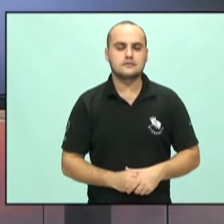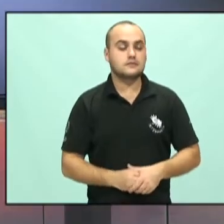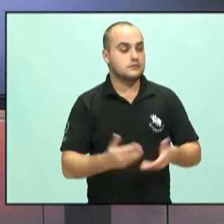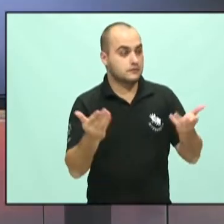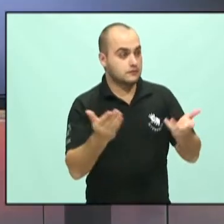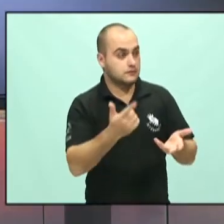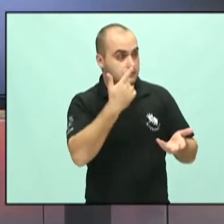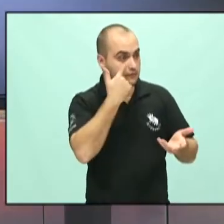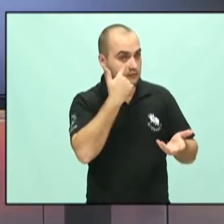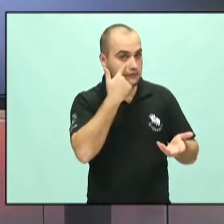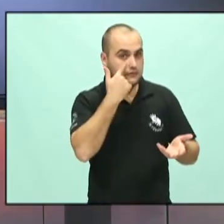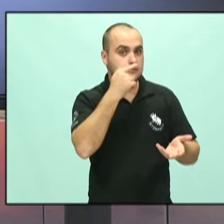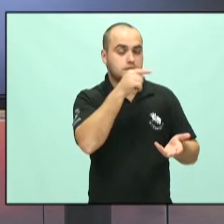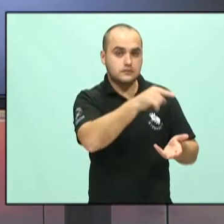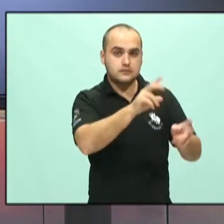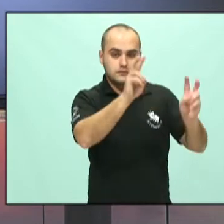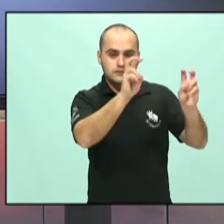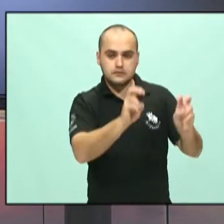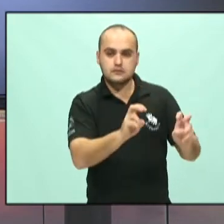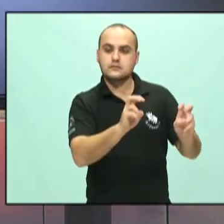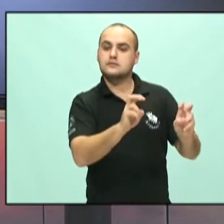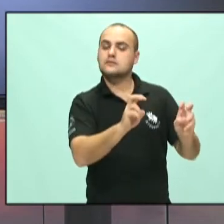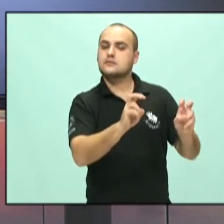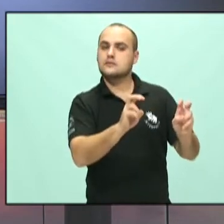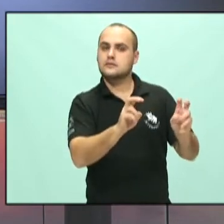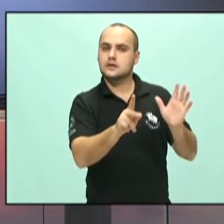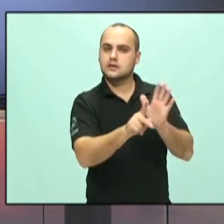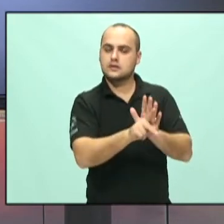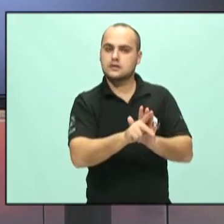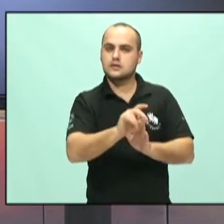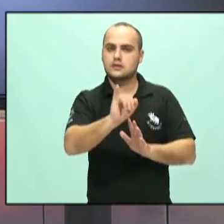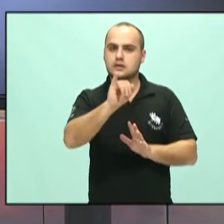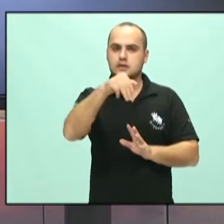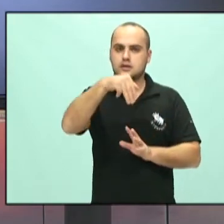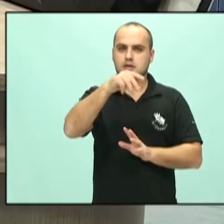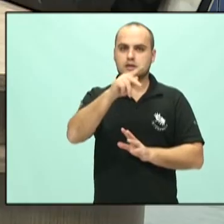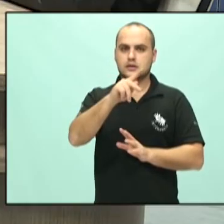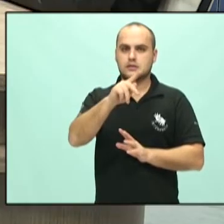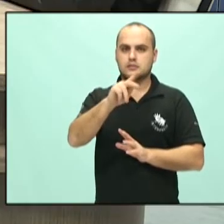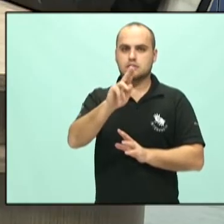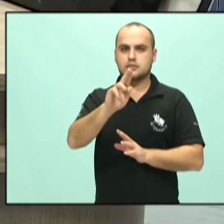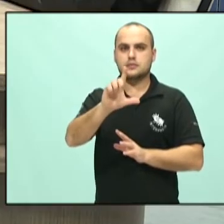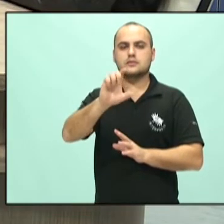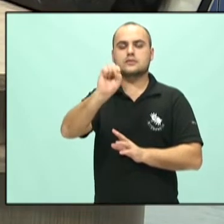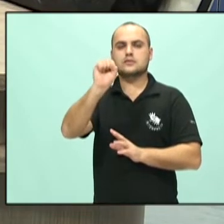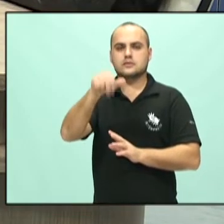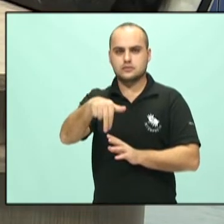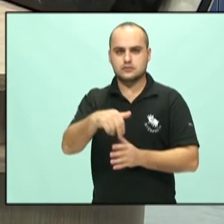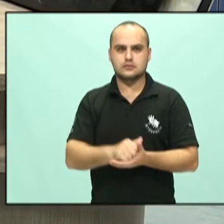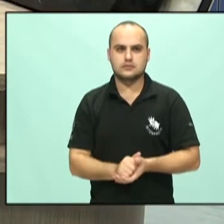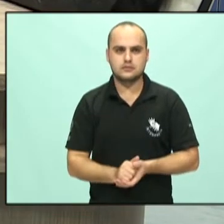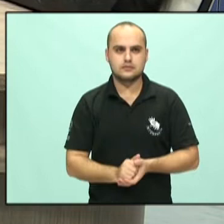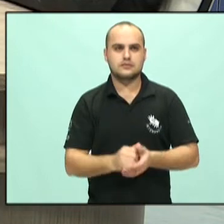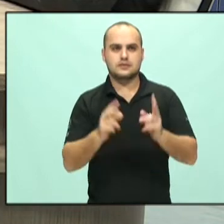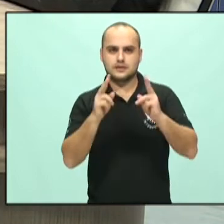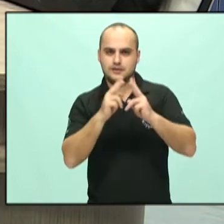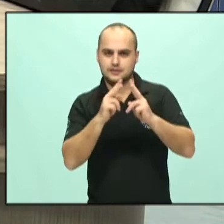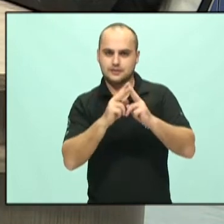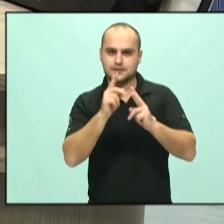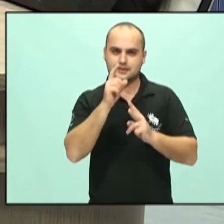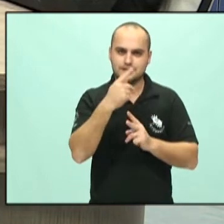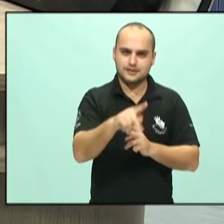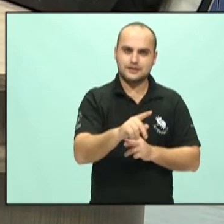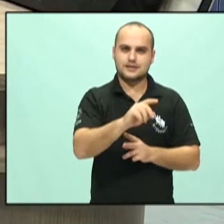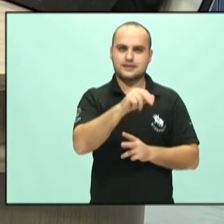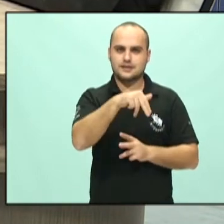pouco, então, um trechinho do curta Impulso, da Ifara e da sua dupla... Isso, Mozara